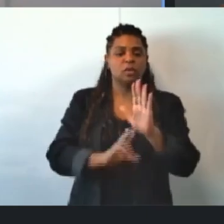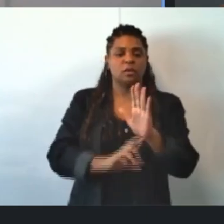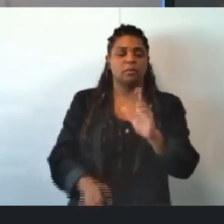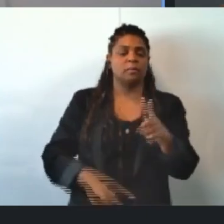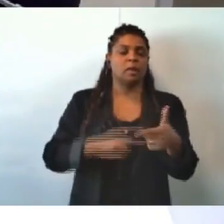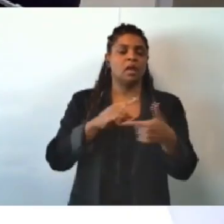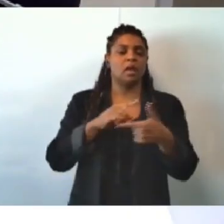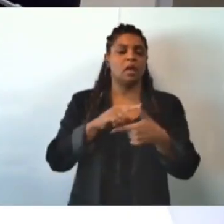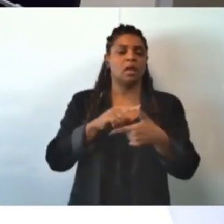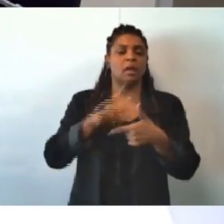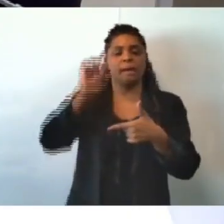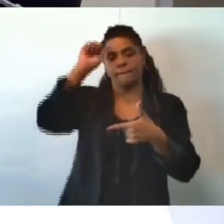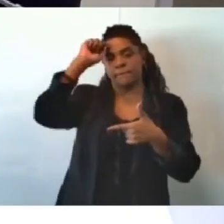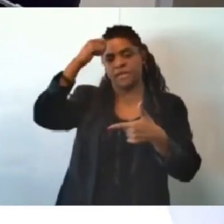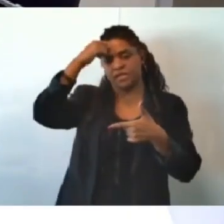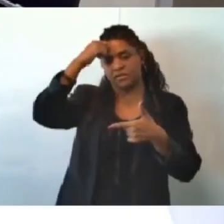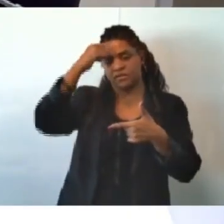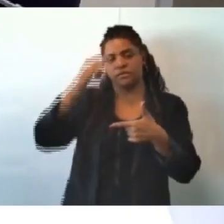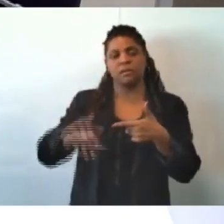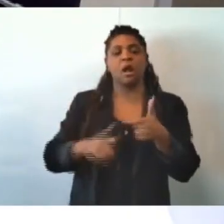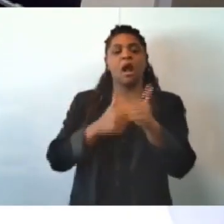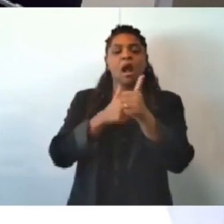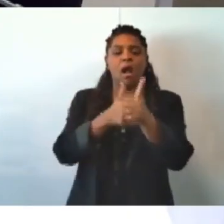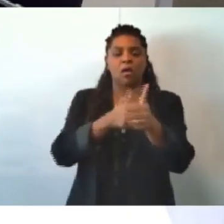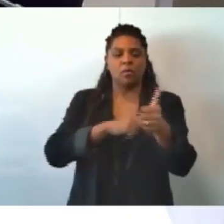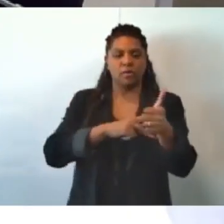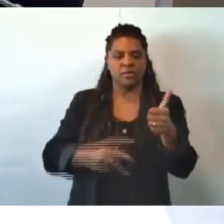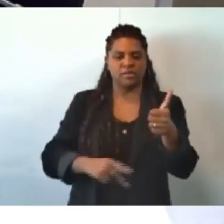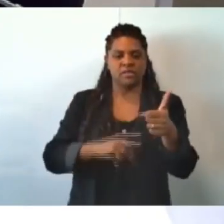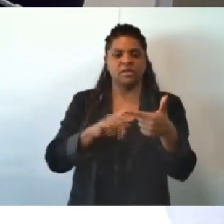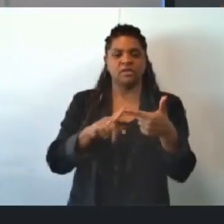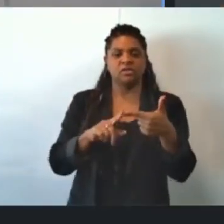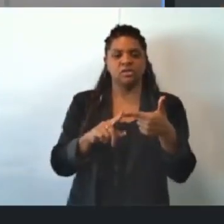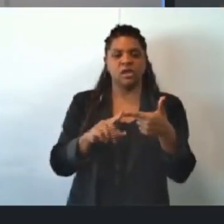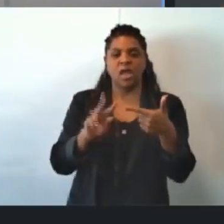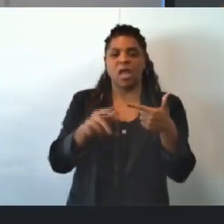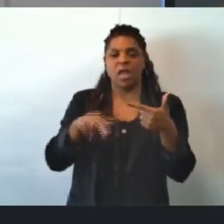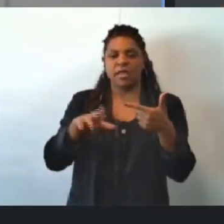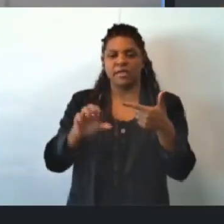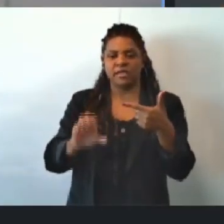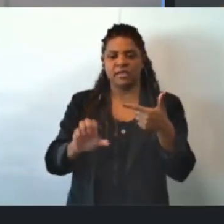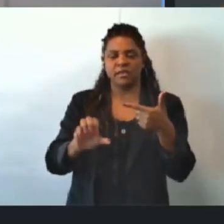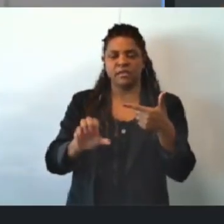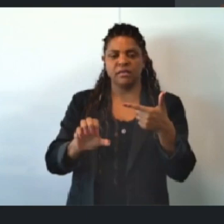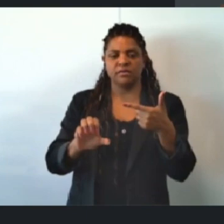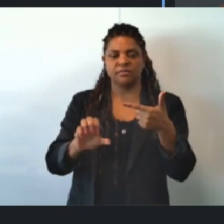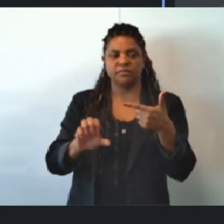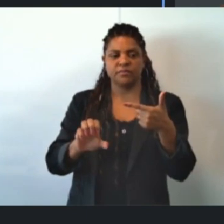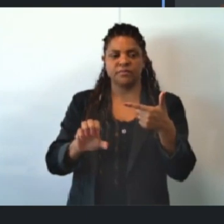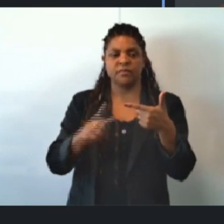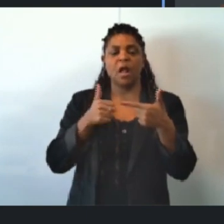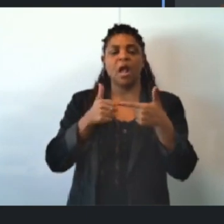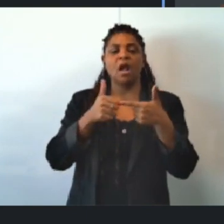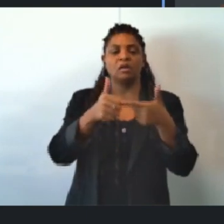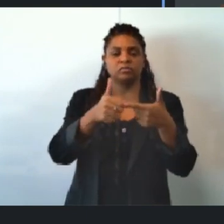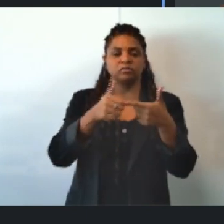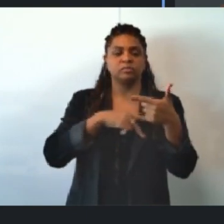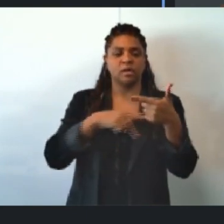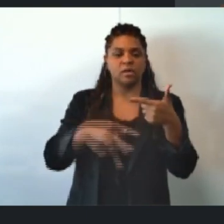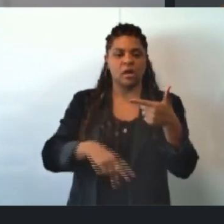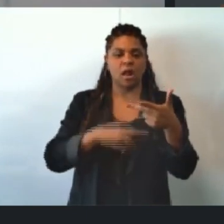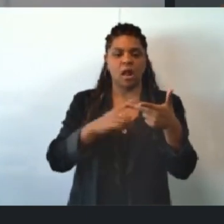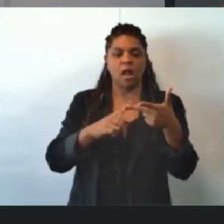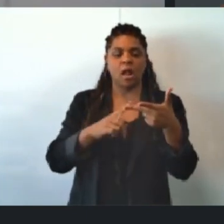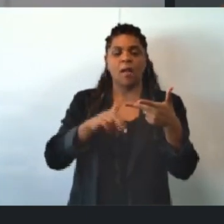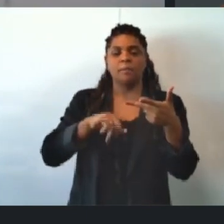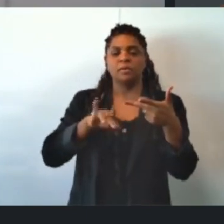Vereador Preto. Acompanho o presidente. Henrique Braga. Acompanho o presidente. Miltinho